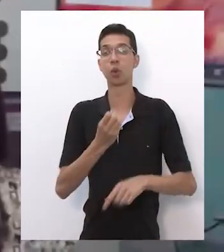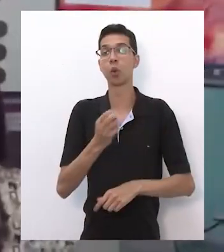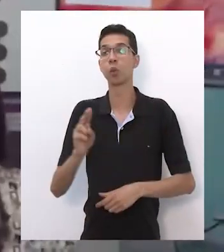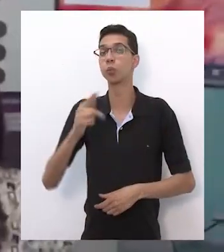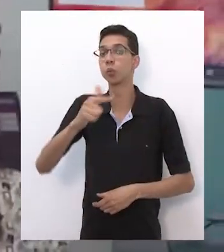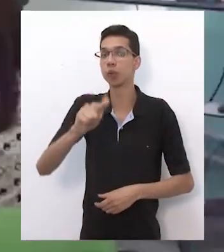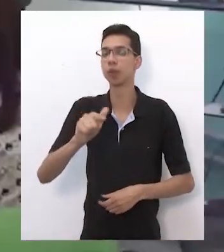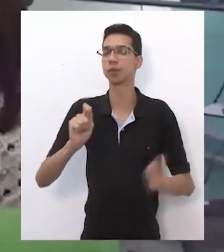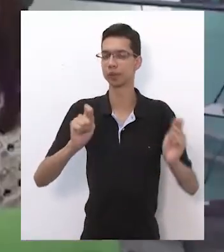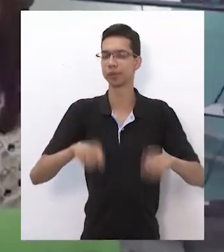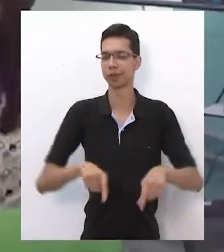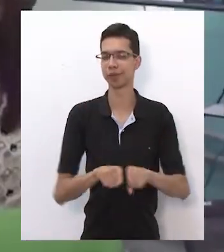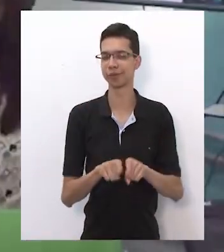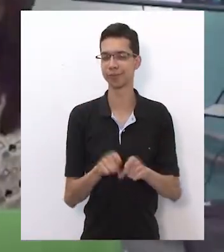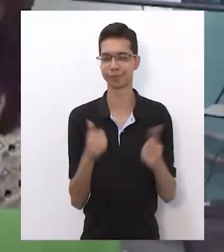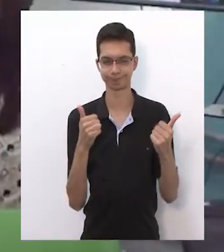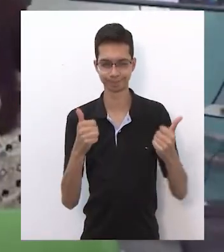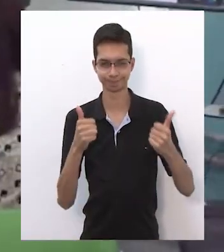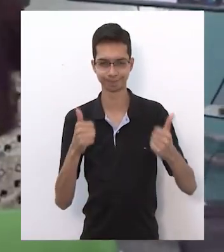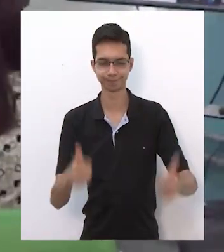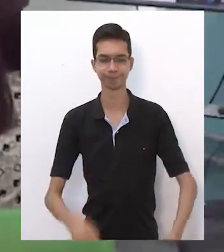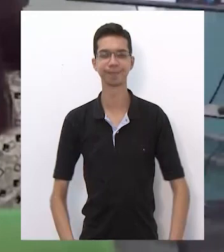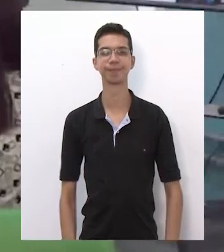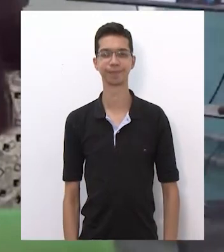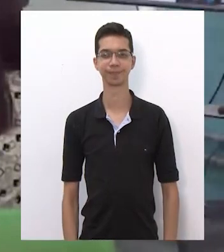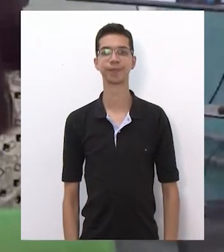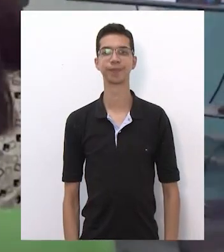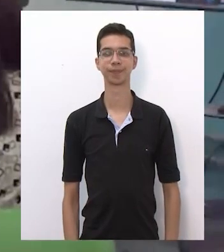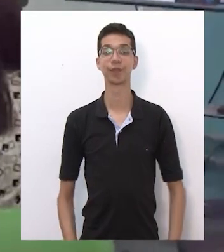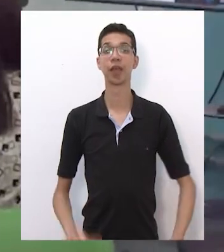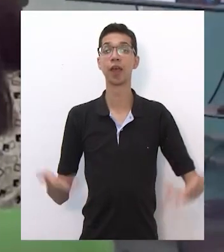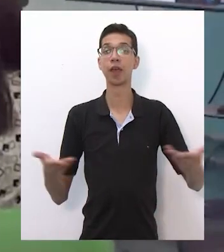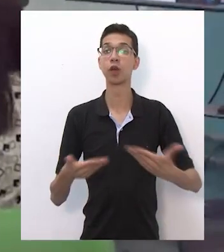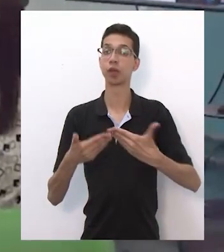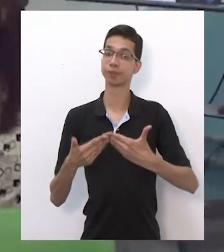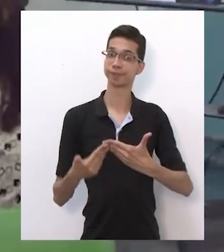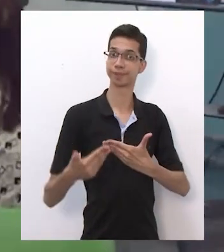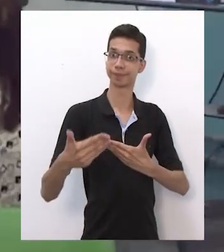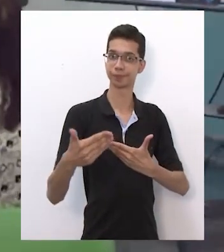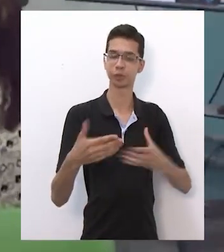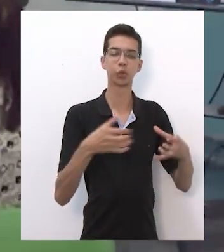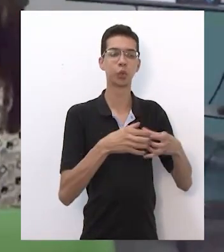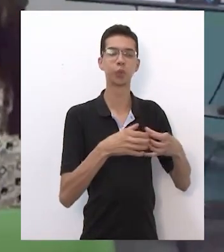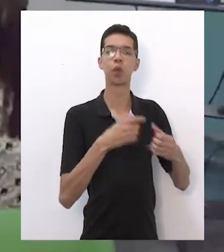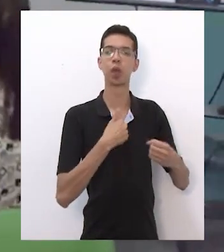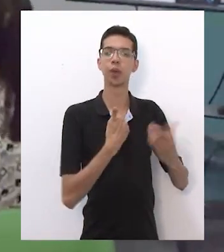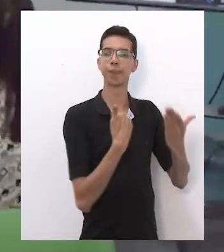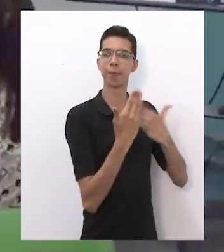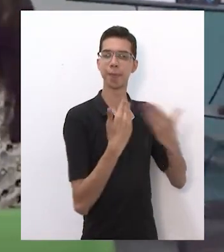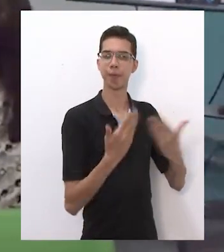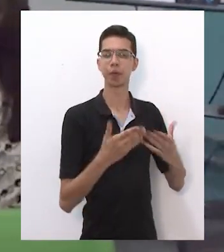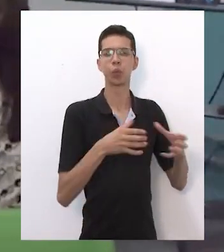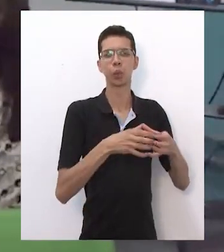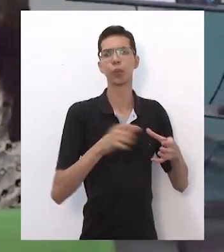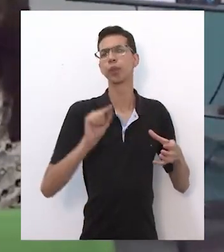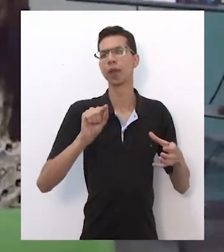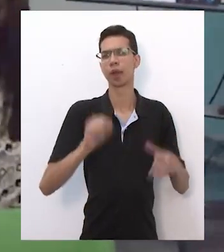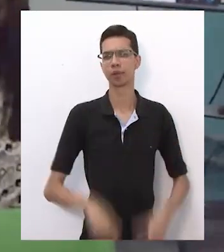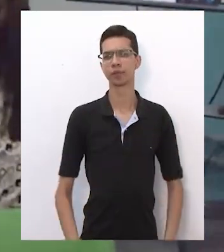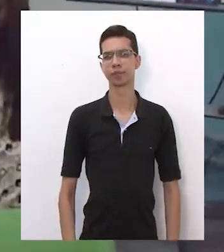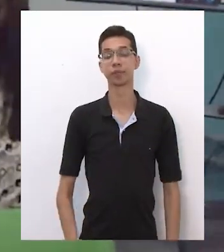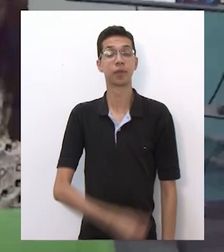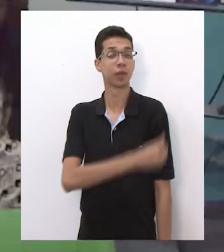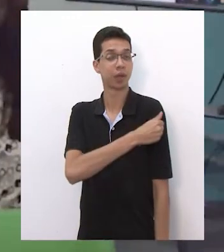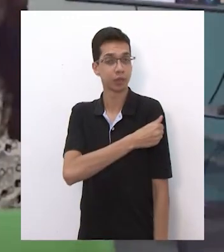tiver, tudo bem? E aí, aqui, a partir daqui, eu vou discutir com o meu grupo, seja ele meu grupo de estudantes, meu grupo de